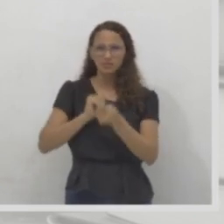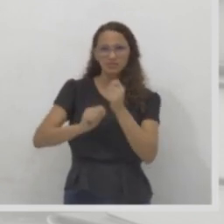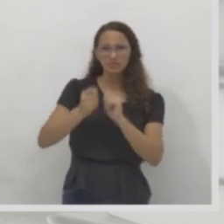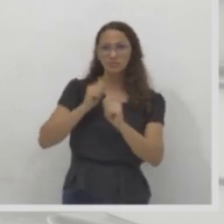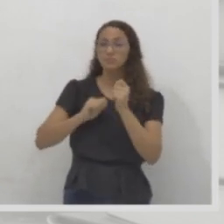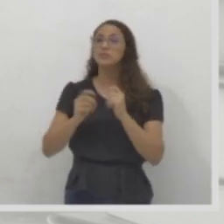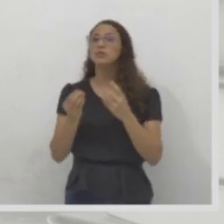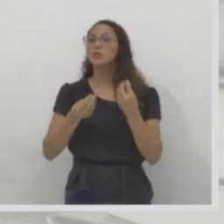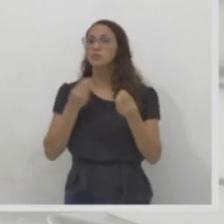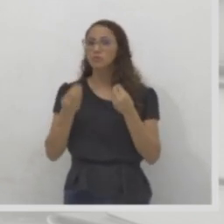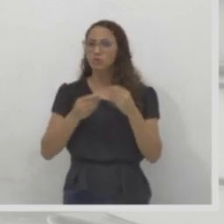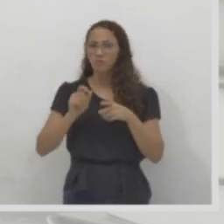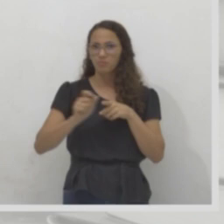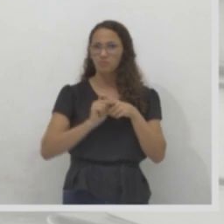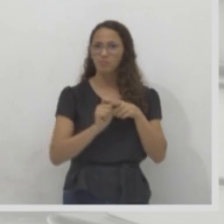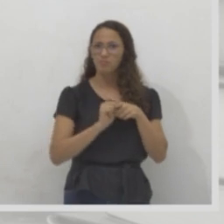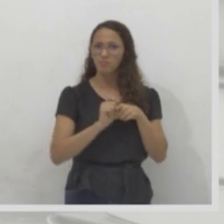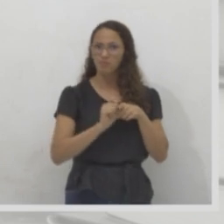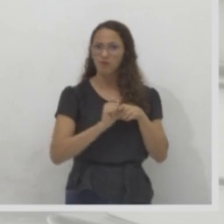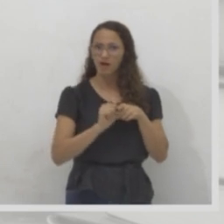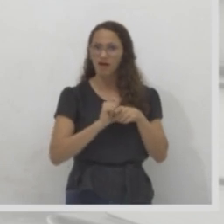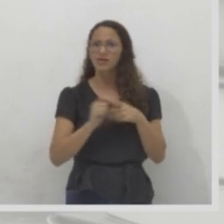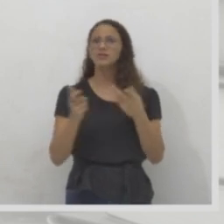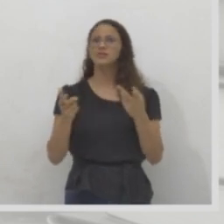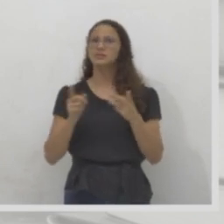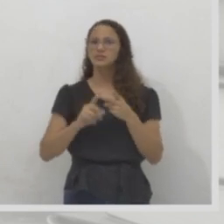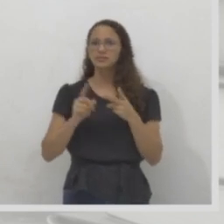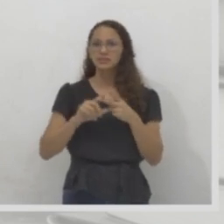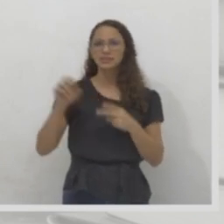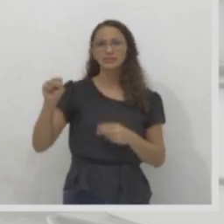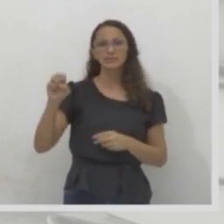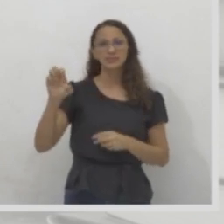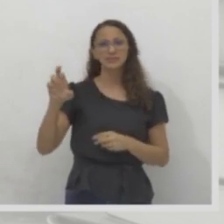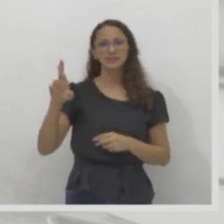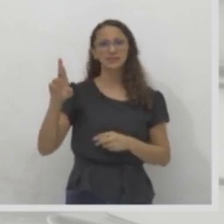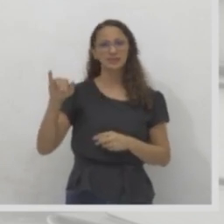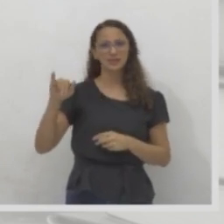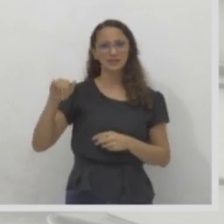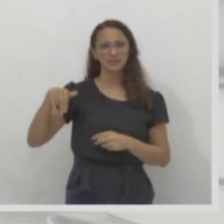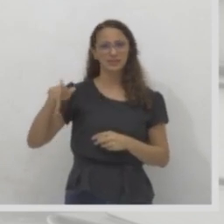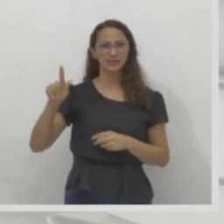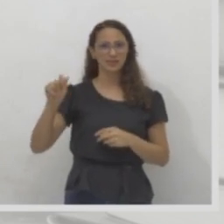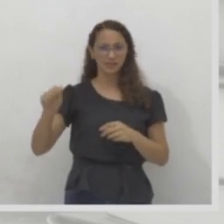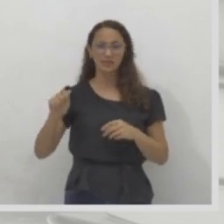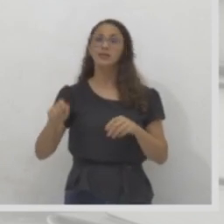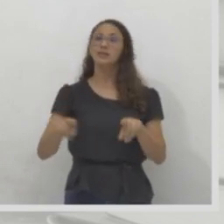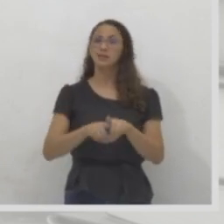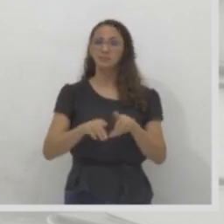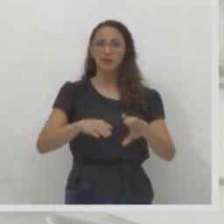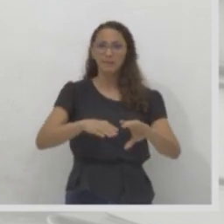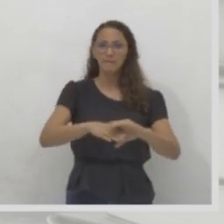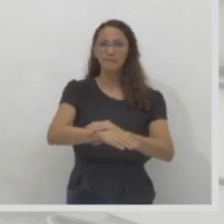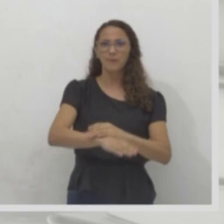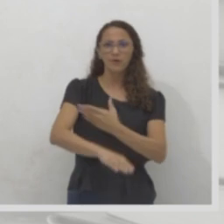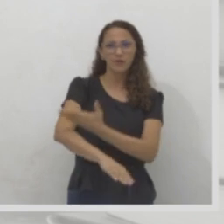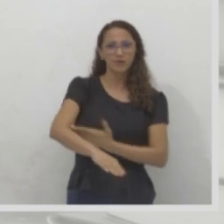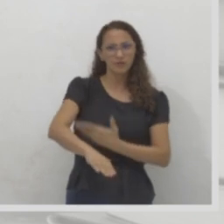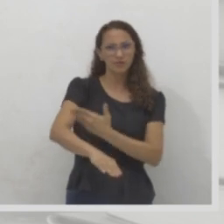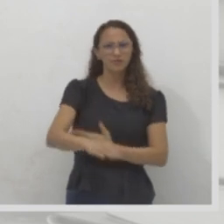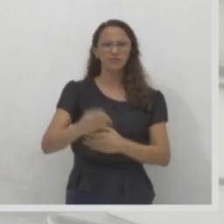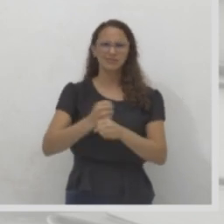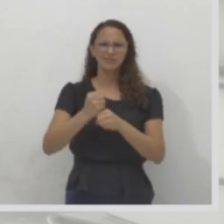de borrachas de apagar, seringas e galochas. Anos mais tarde, os estudos desenvolvidos pelo cientista Charles